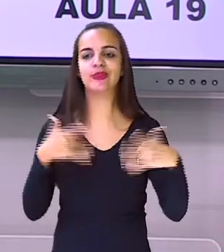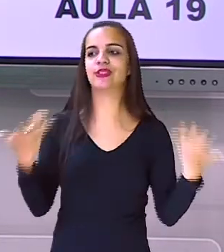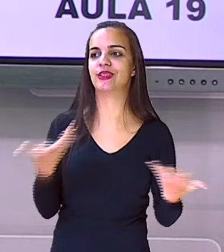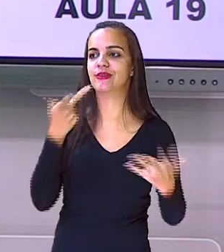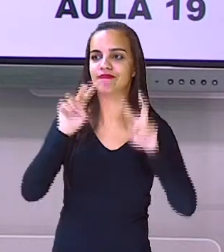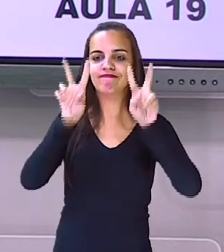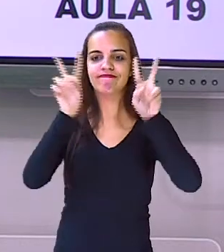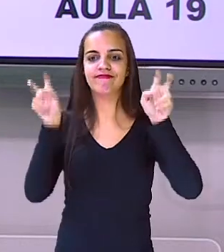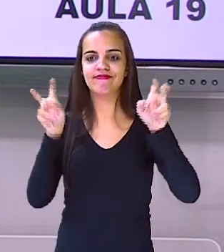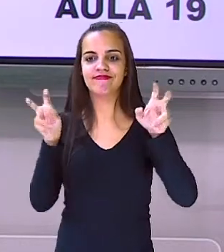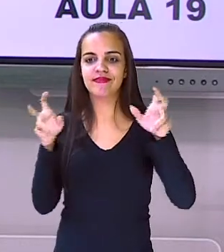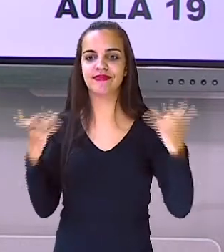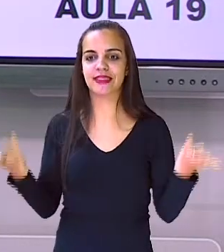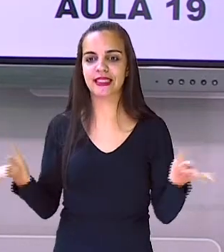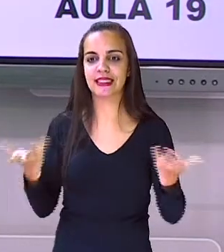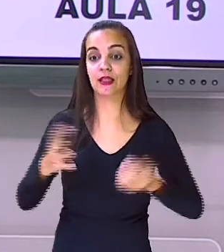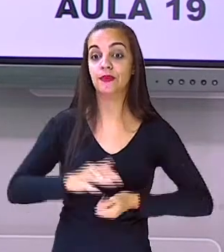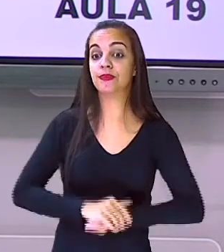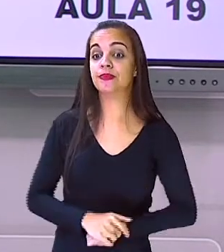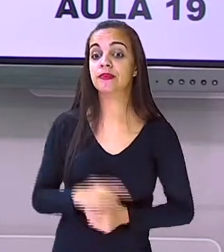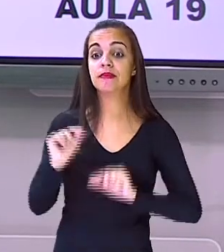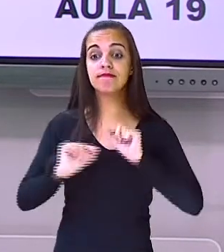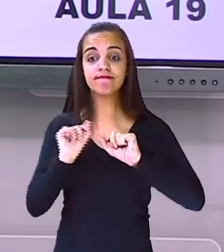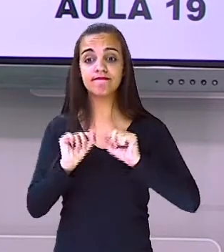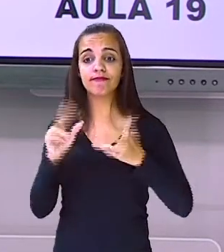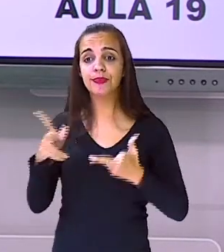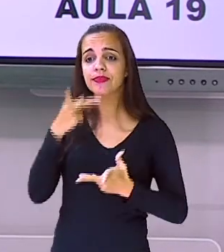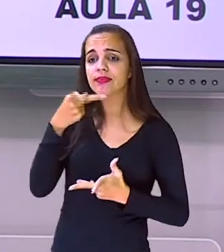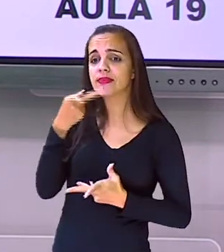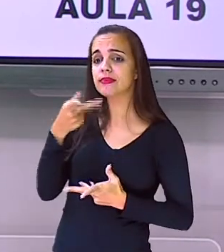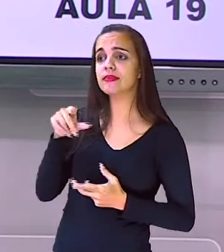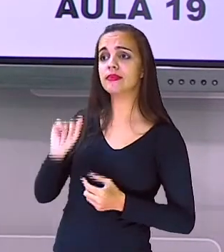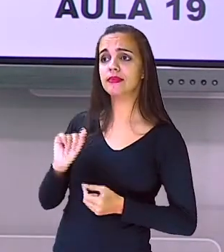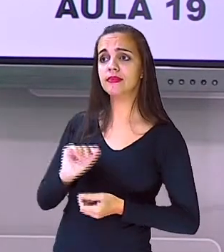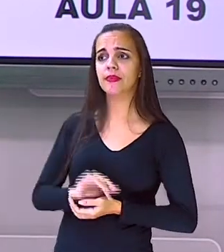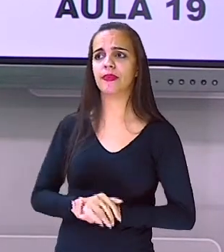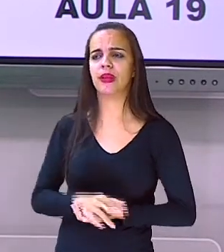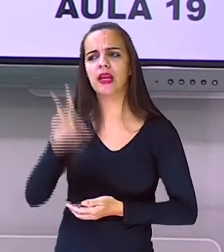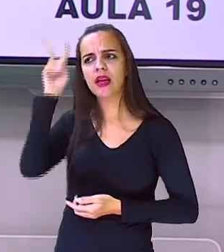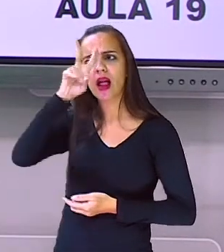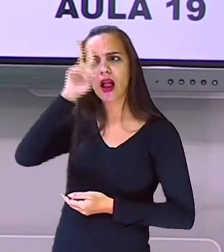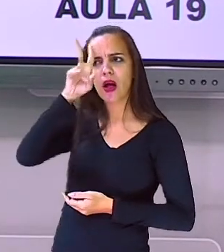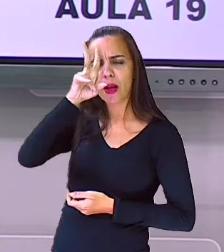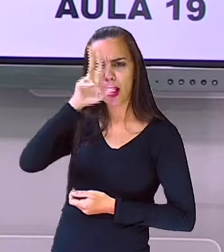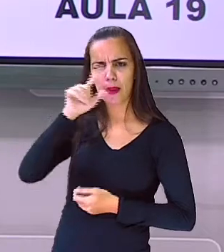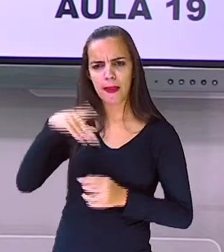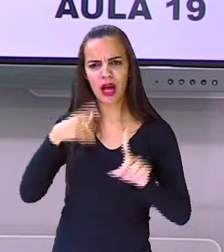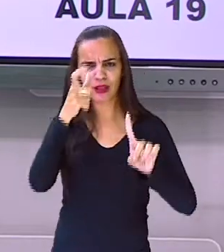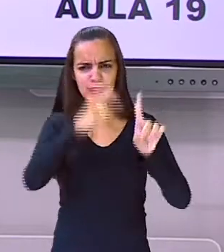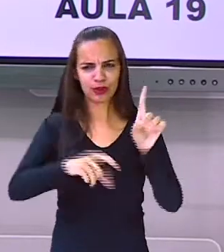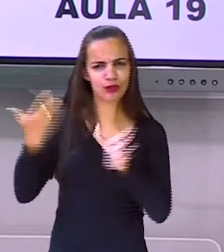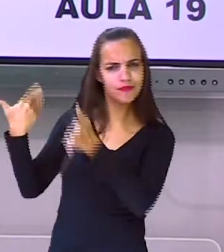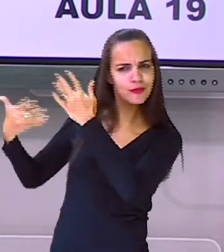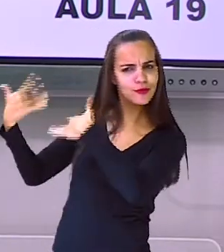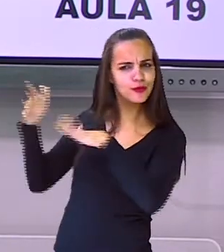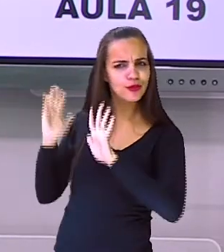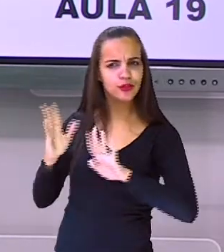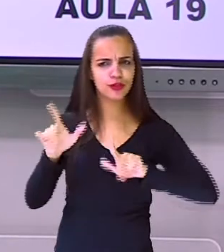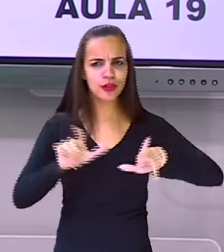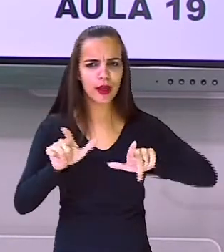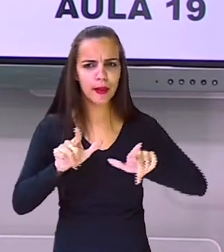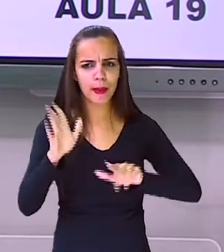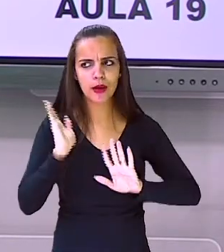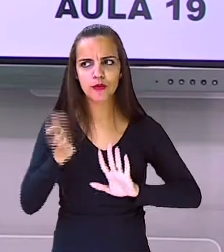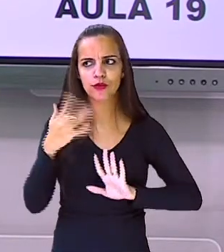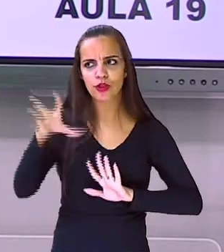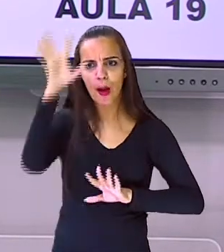ele, hein? Deixa eu trocar aqui, sujeito oculto. Lembraram aí dos outros que nós trabalhamos? Não?